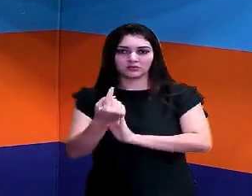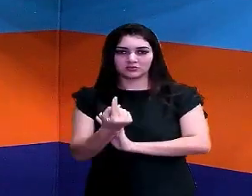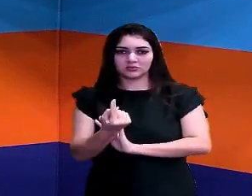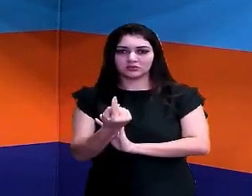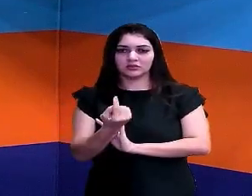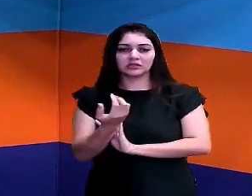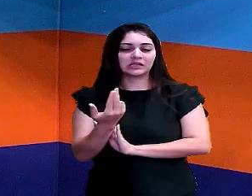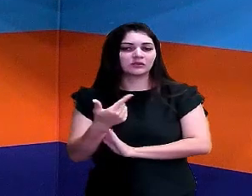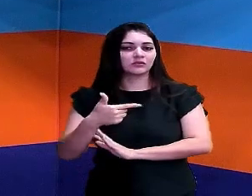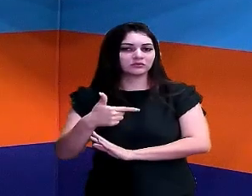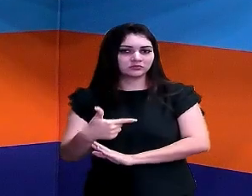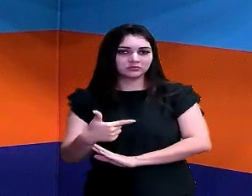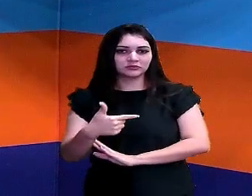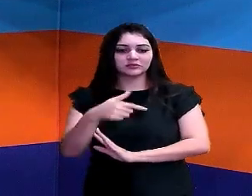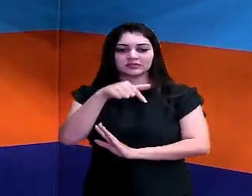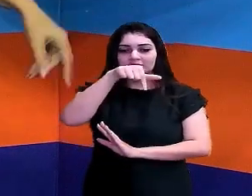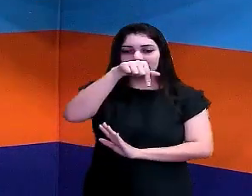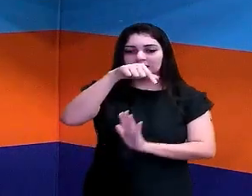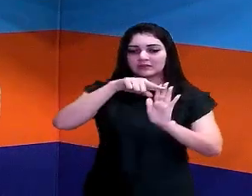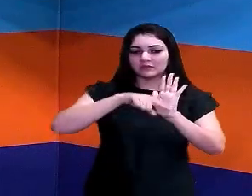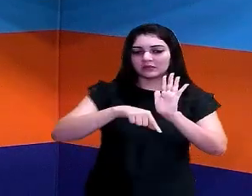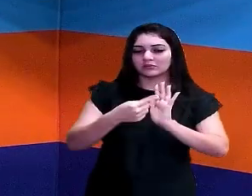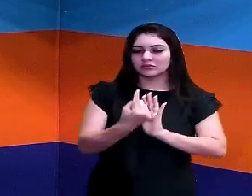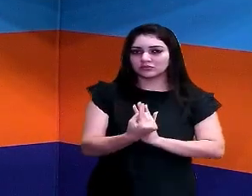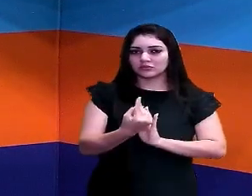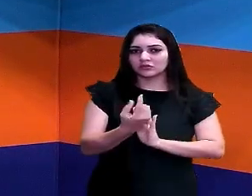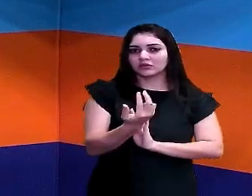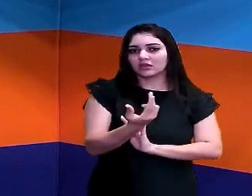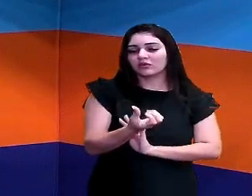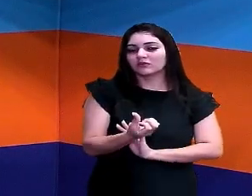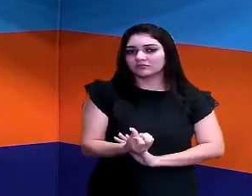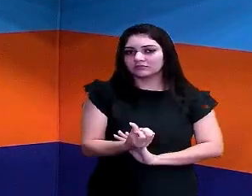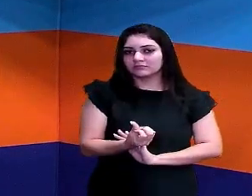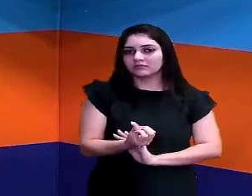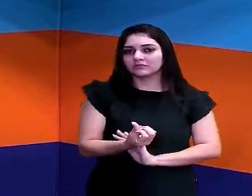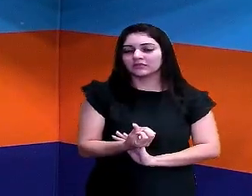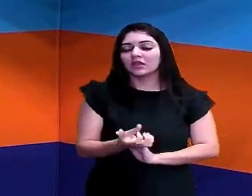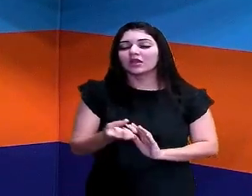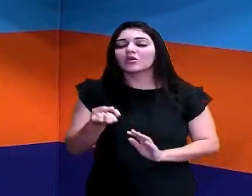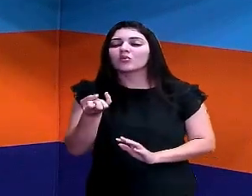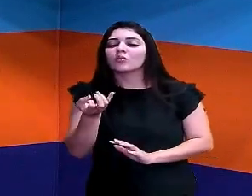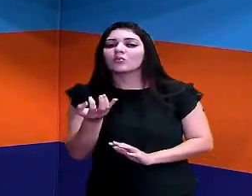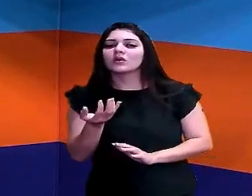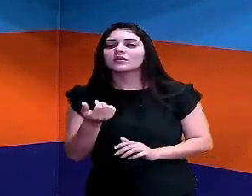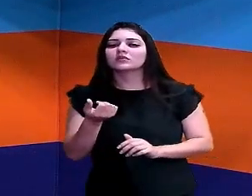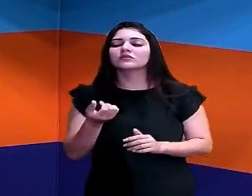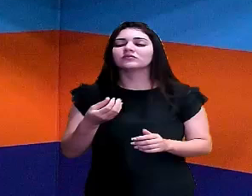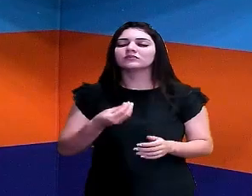que vai dar 2, 7 menos 1, que vai dar 6. E aí, quantos pássaros ficaram depois da